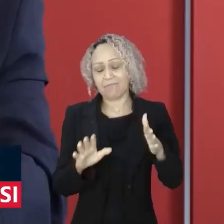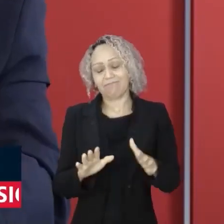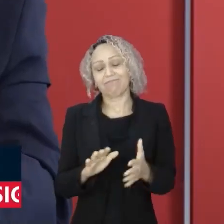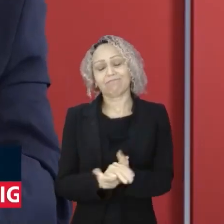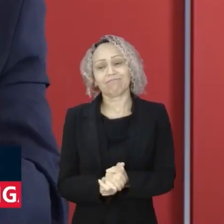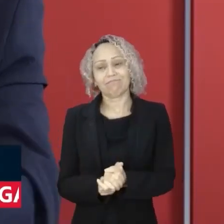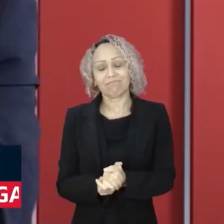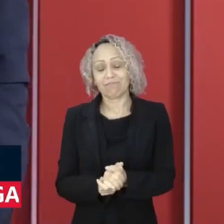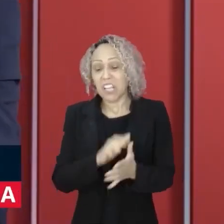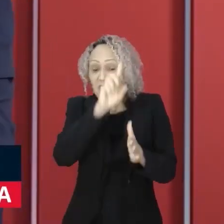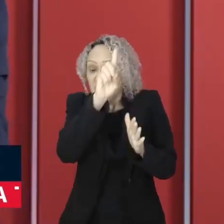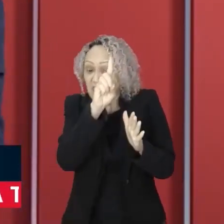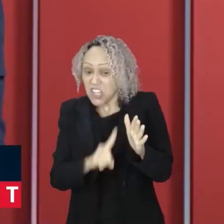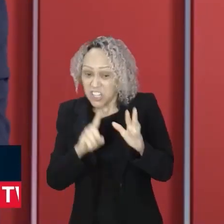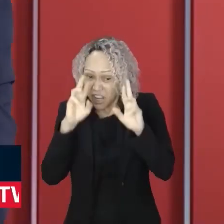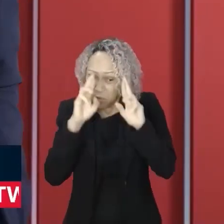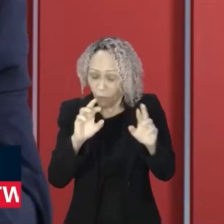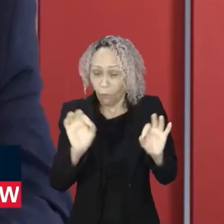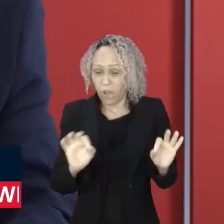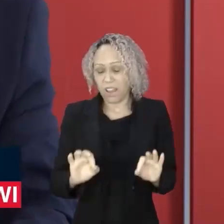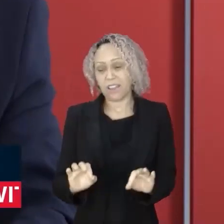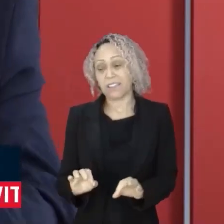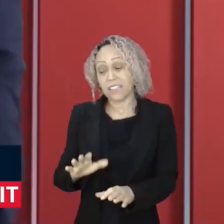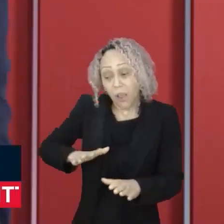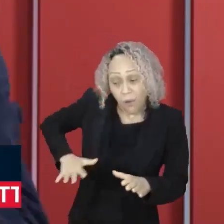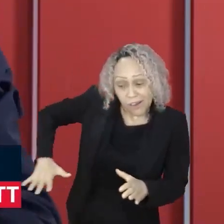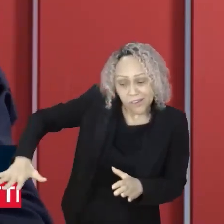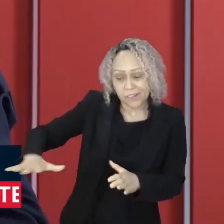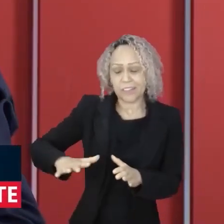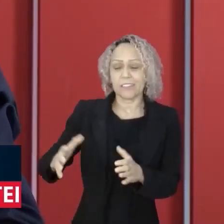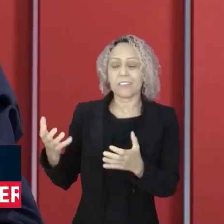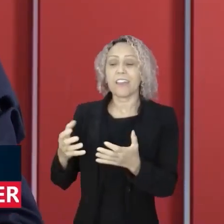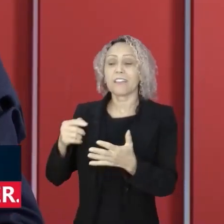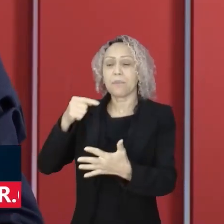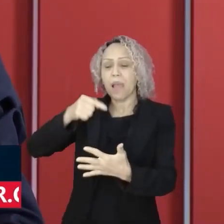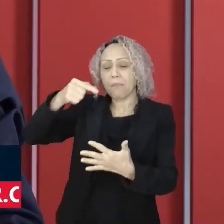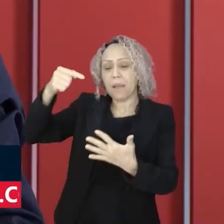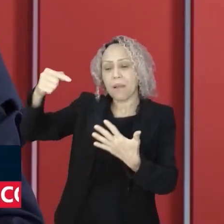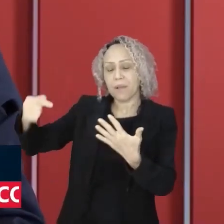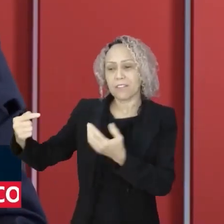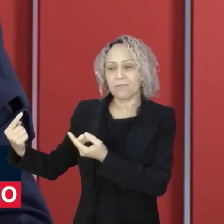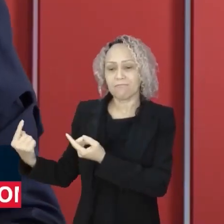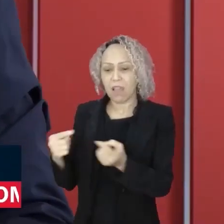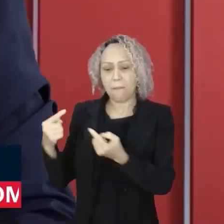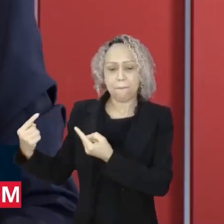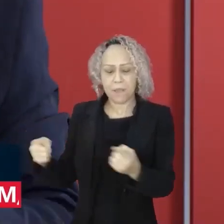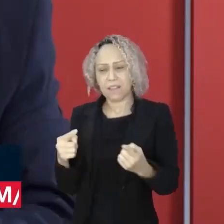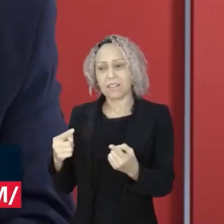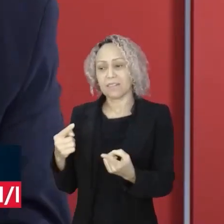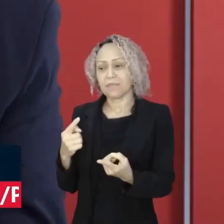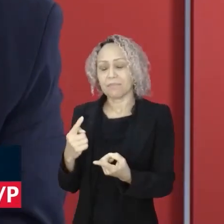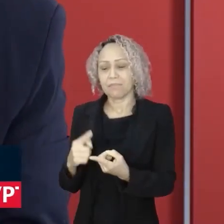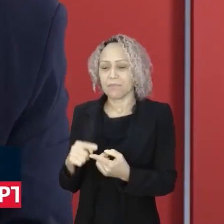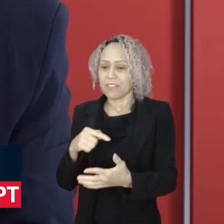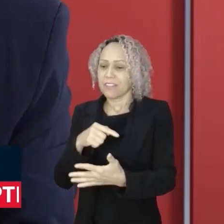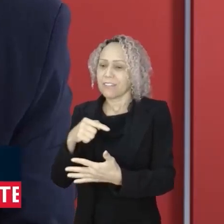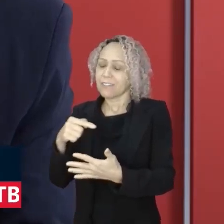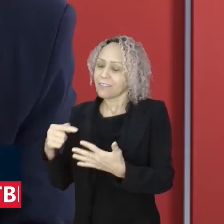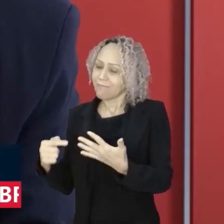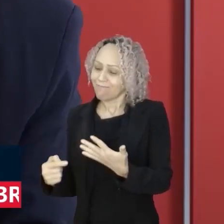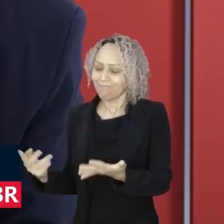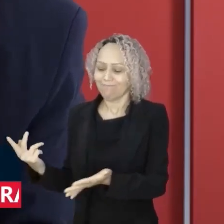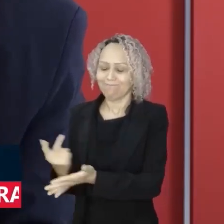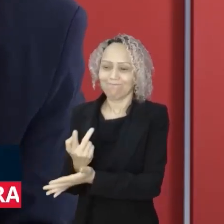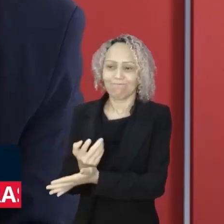tentar criar uma ideia de animosidade contra os que querem ajudar a sustentabilidade. E eu sempre digo que